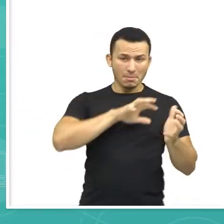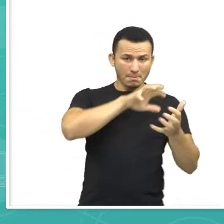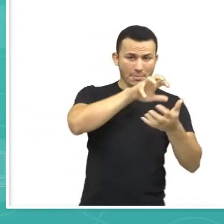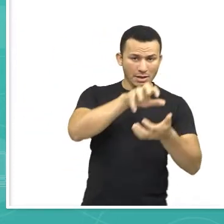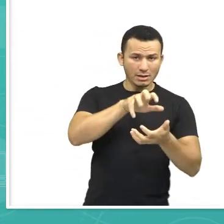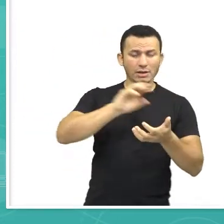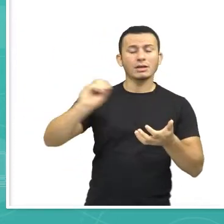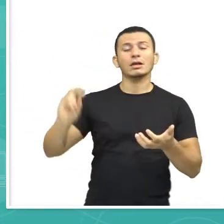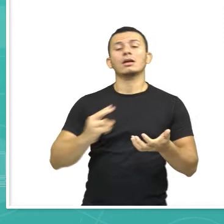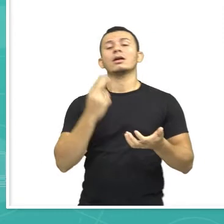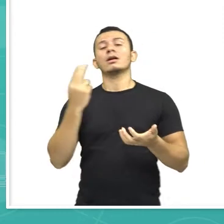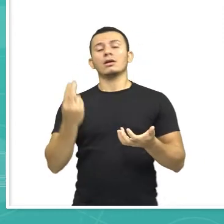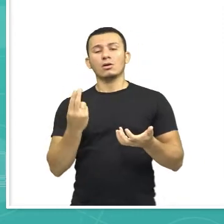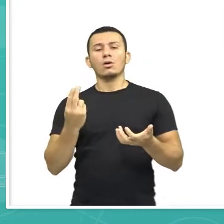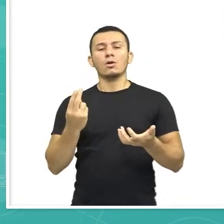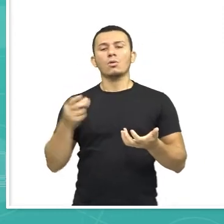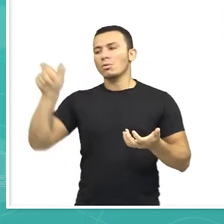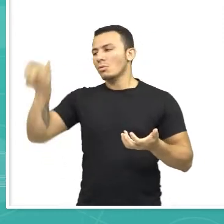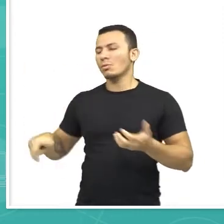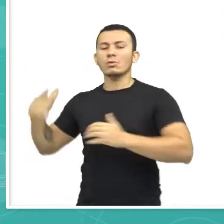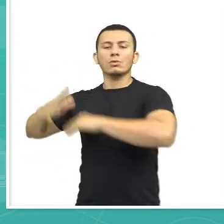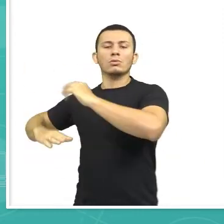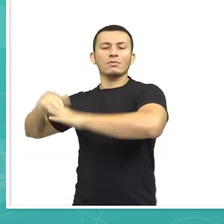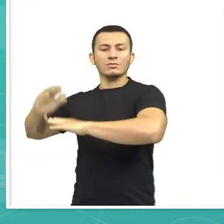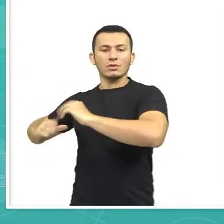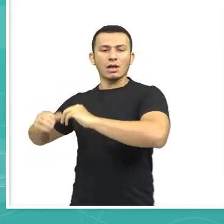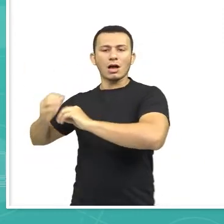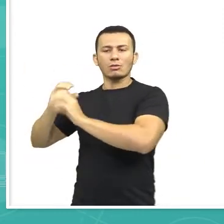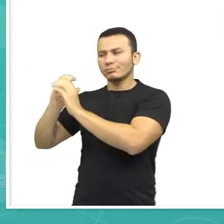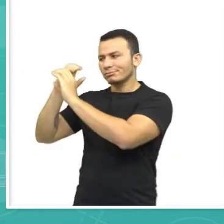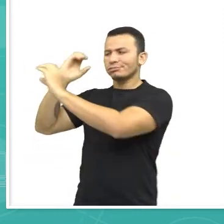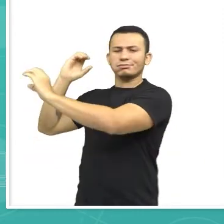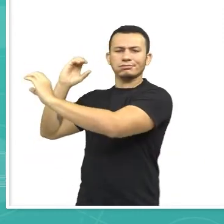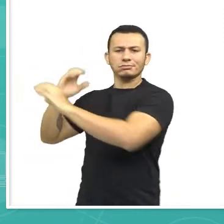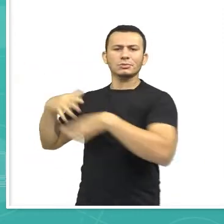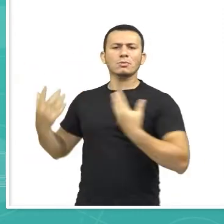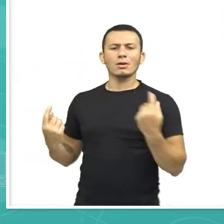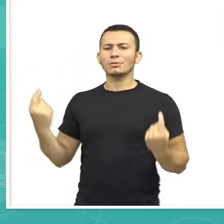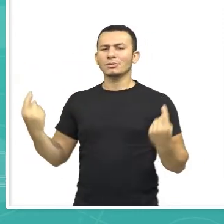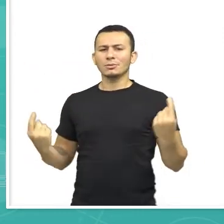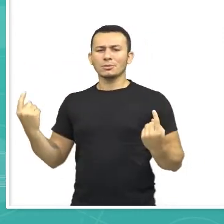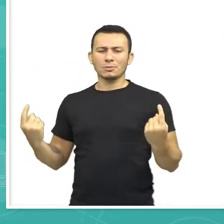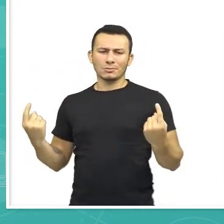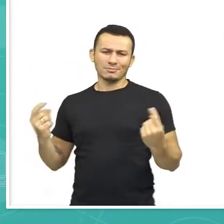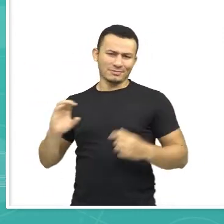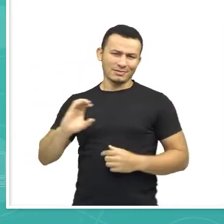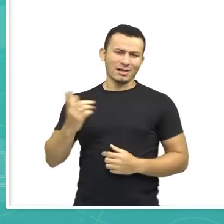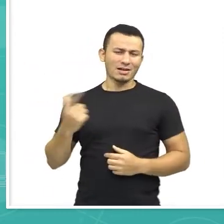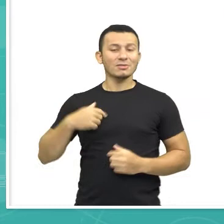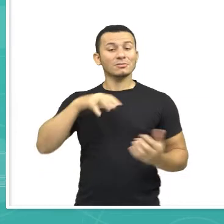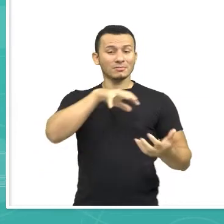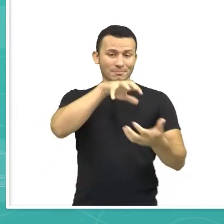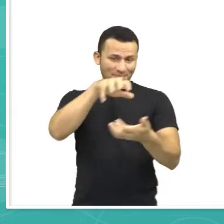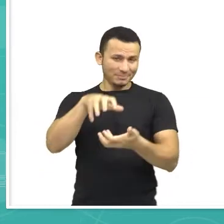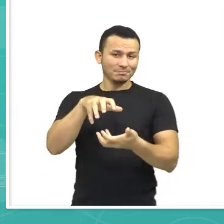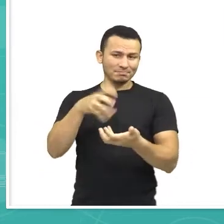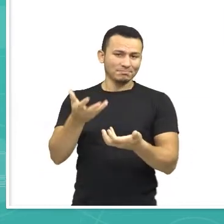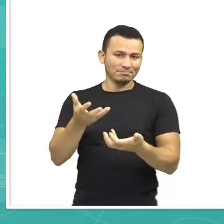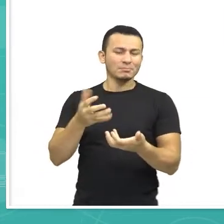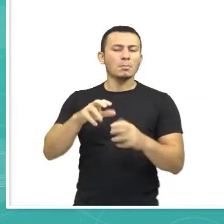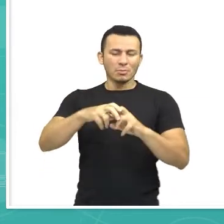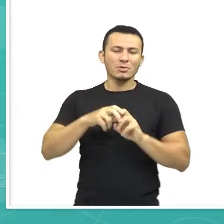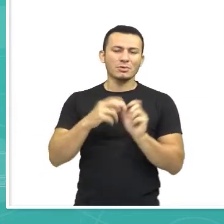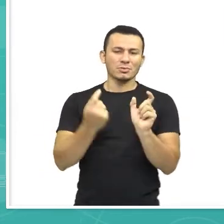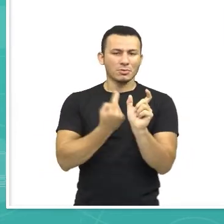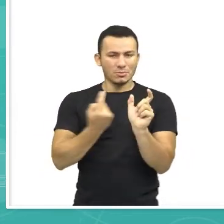trata-se do astrônomo? Aí você, como é inteligente, diz, lógico, professor, é os planetas, né? Tá ali, tá no plural e